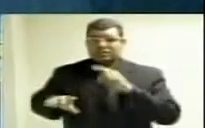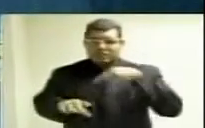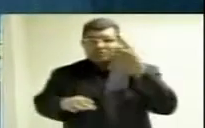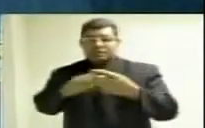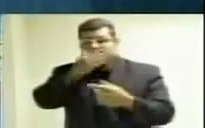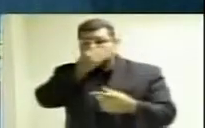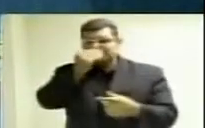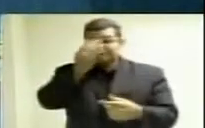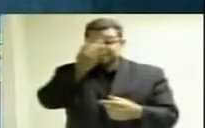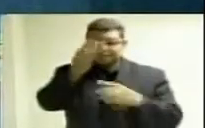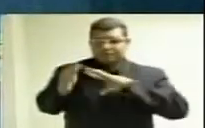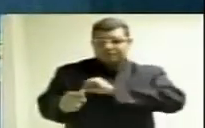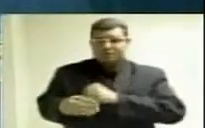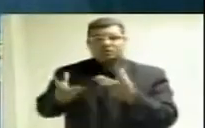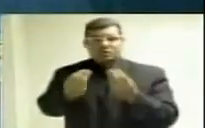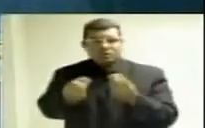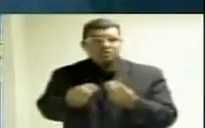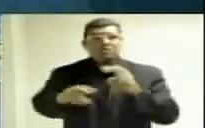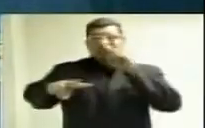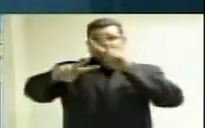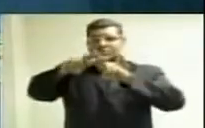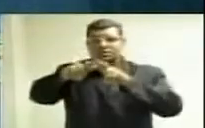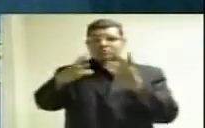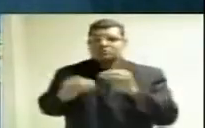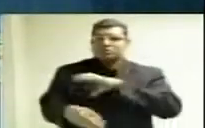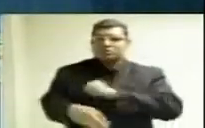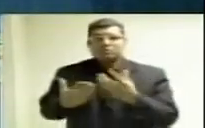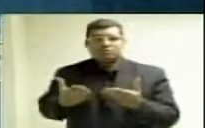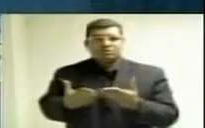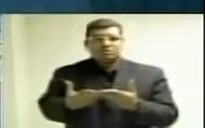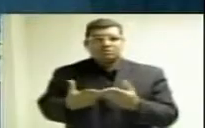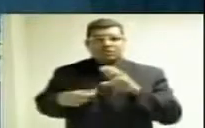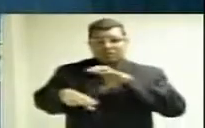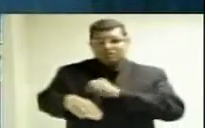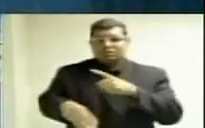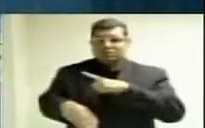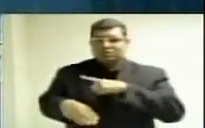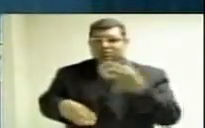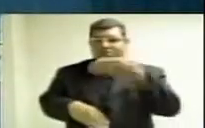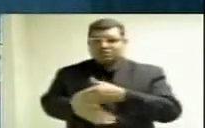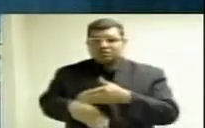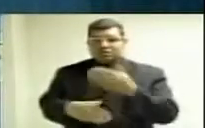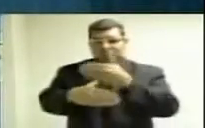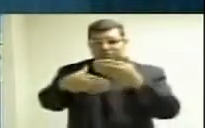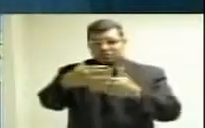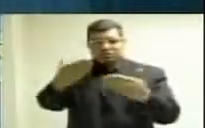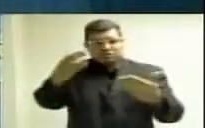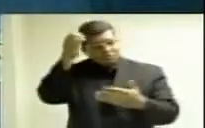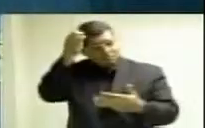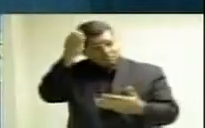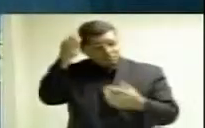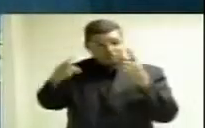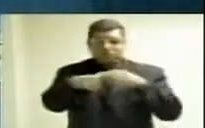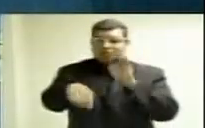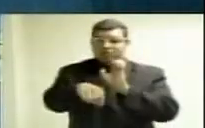vem, gosta muito de preso. A empresa que terceiriza a mão de obra, porque